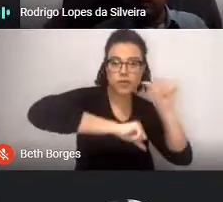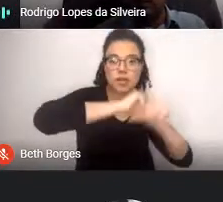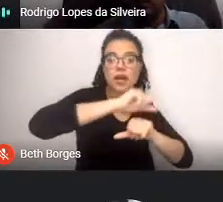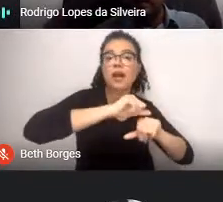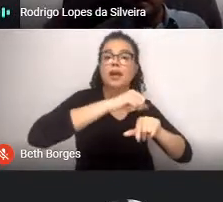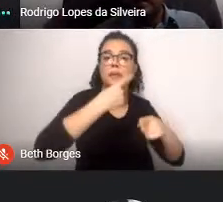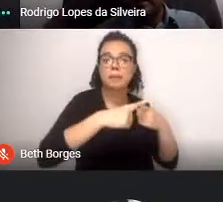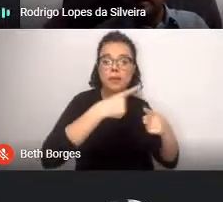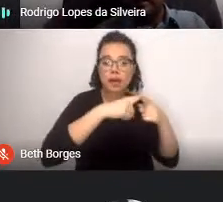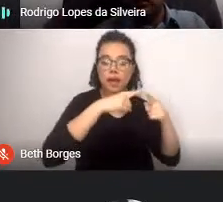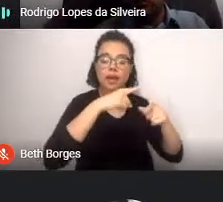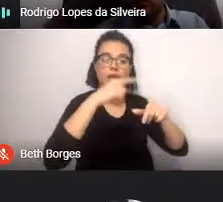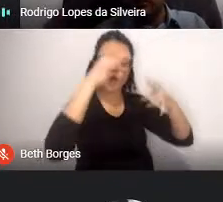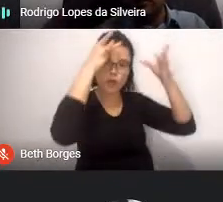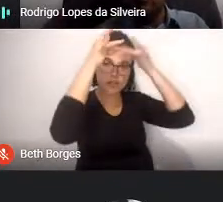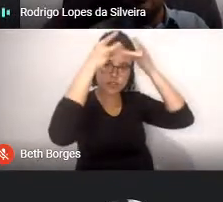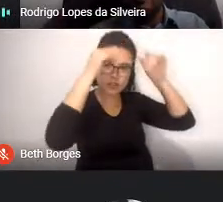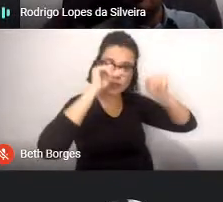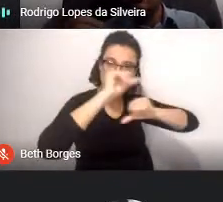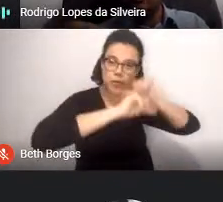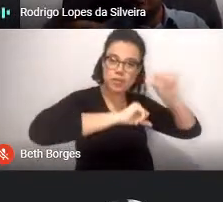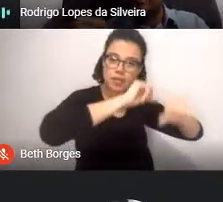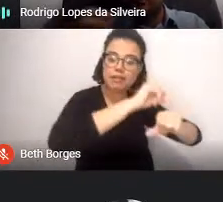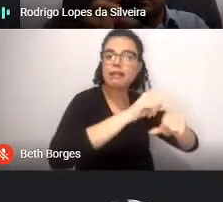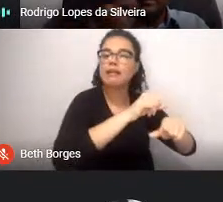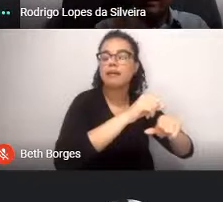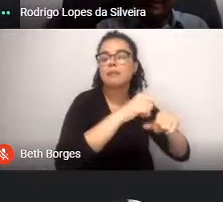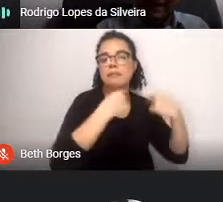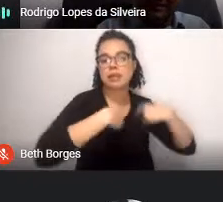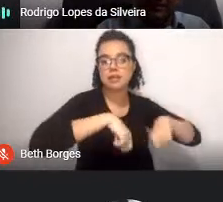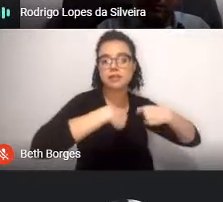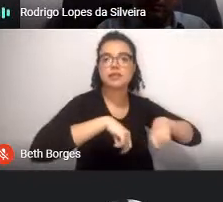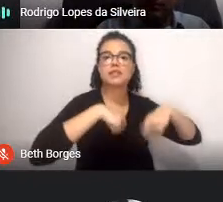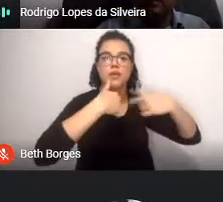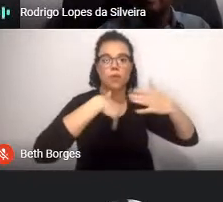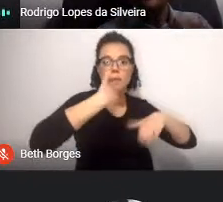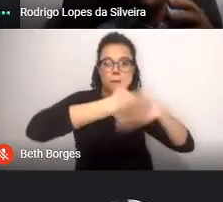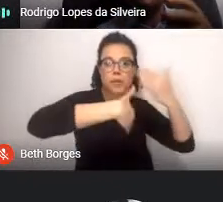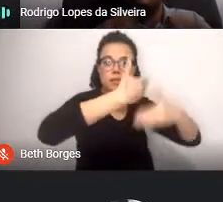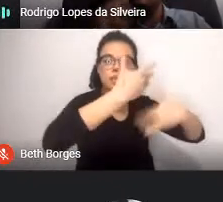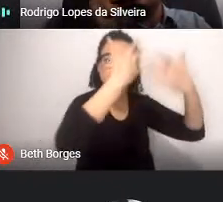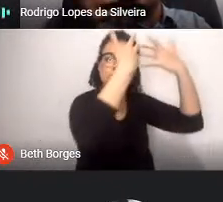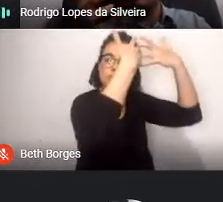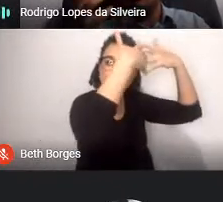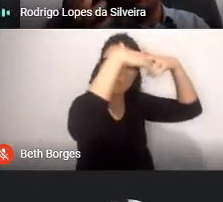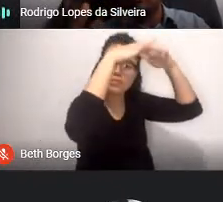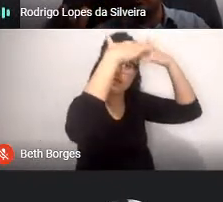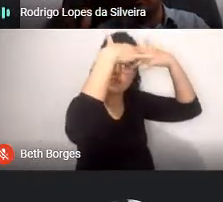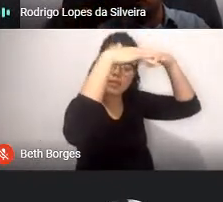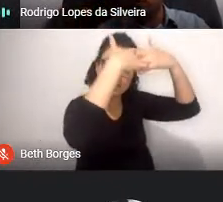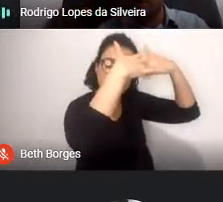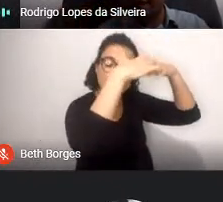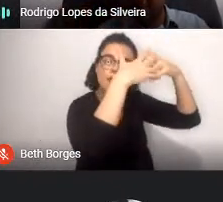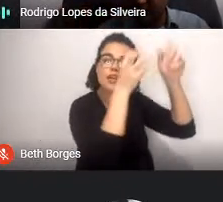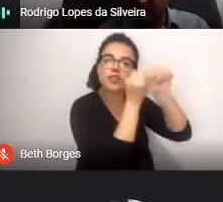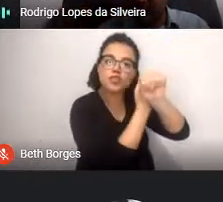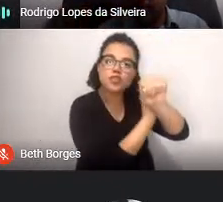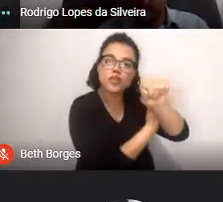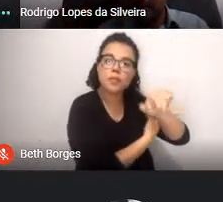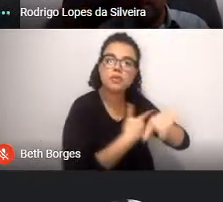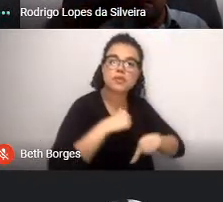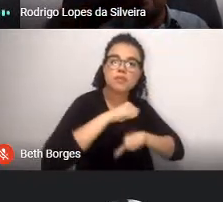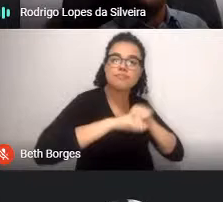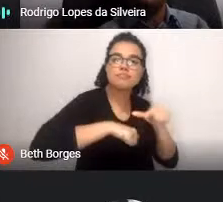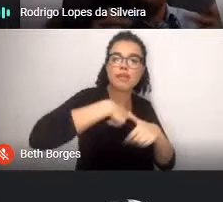para acontecer, tem que ter todo um processo de ressignificação dessas emoções, trazendo com que essa condição se torne cada